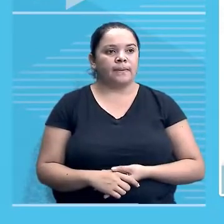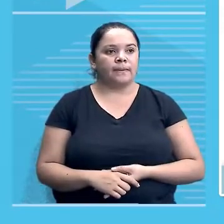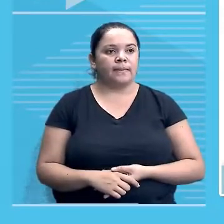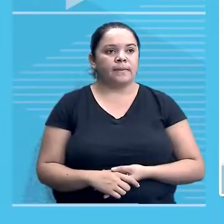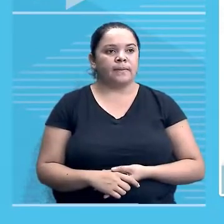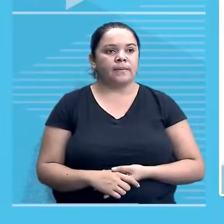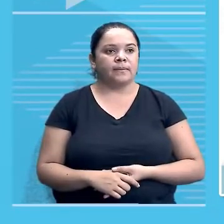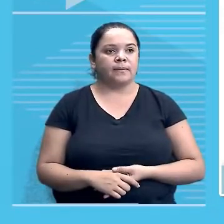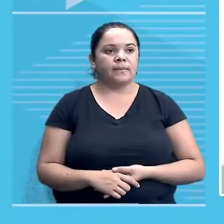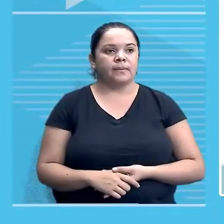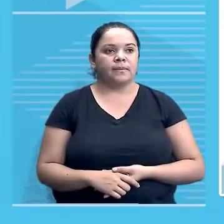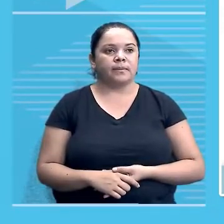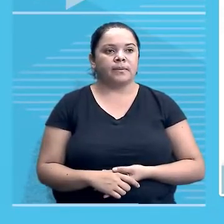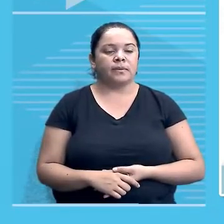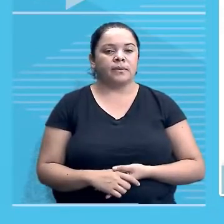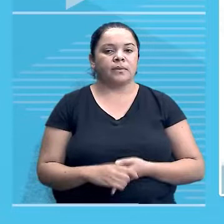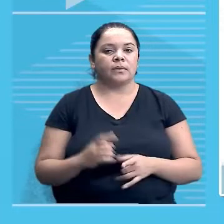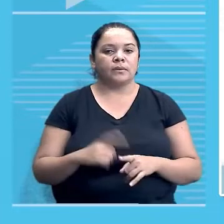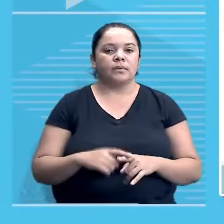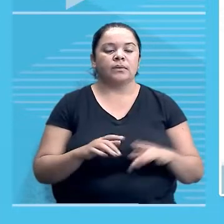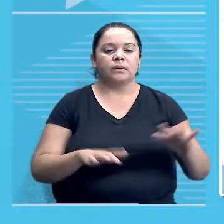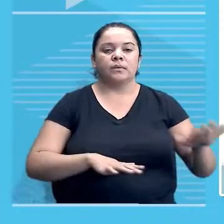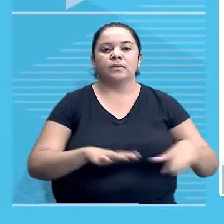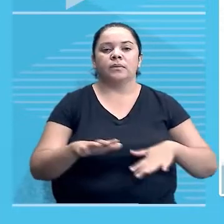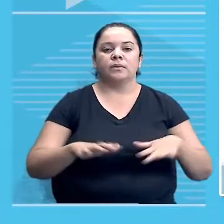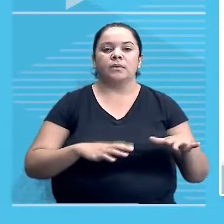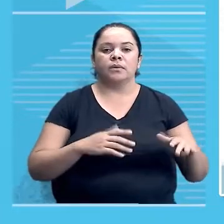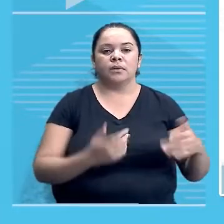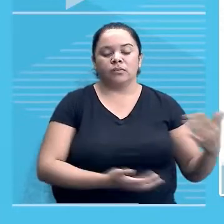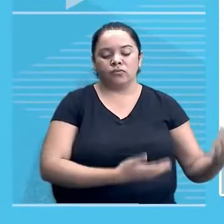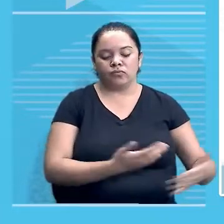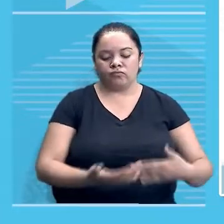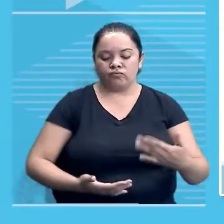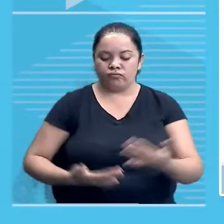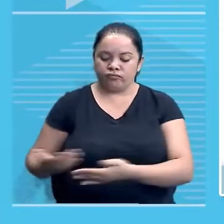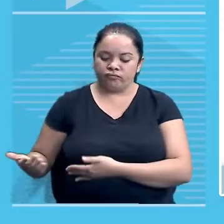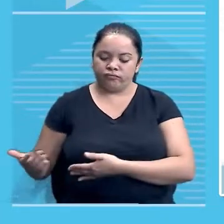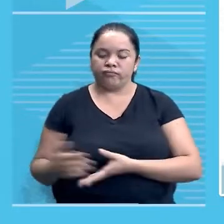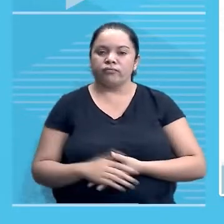Porque ele vai se mover de um corpo para outro. Beleza?